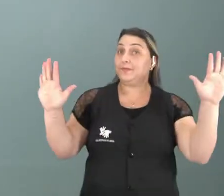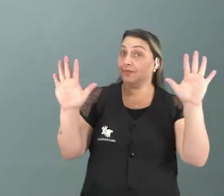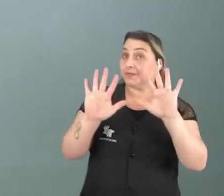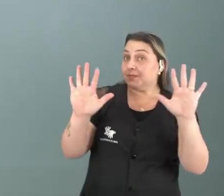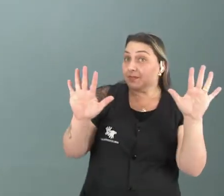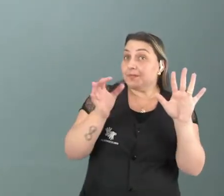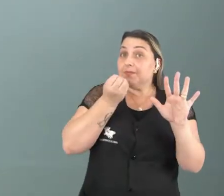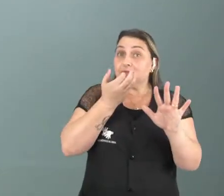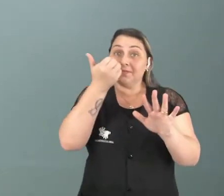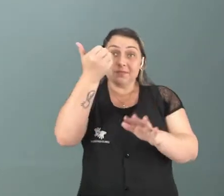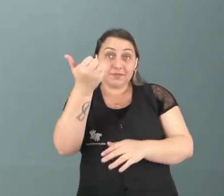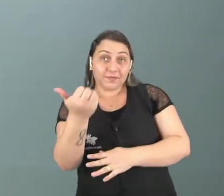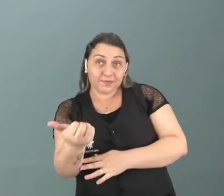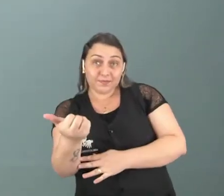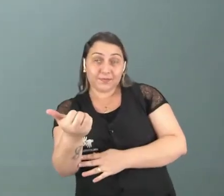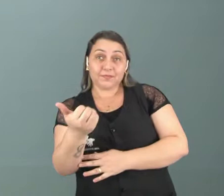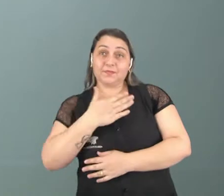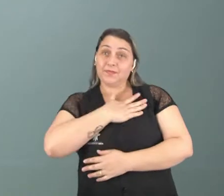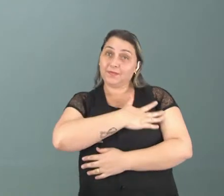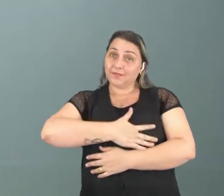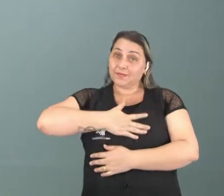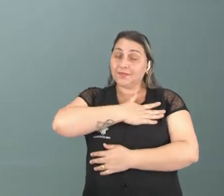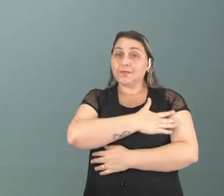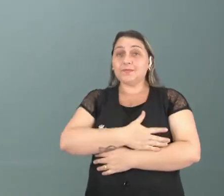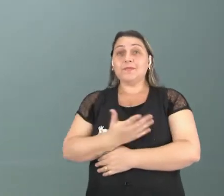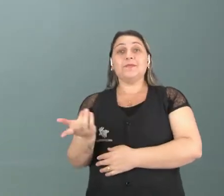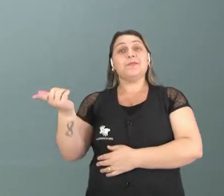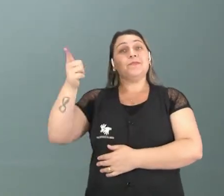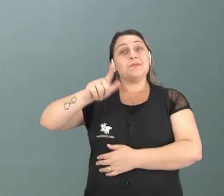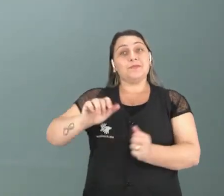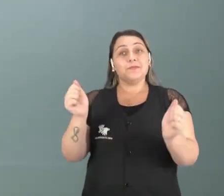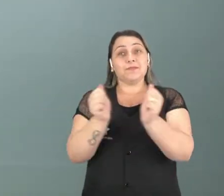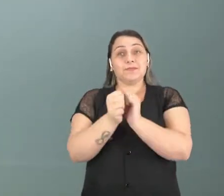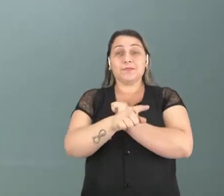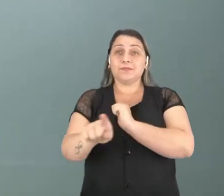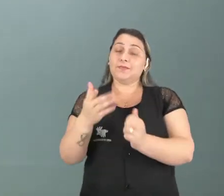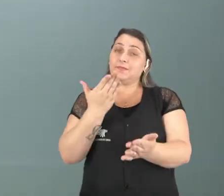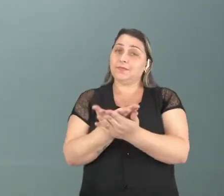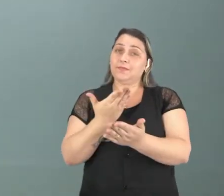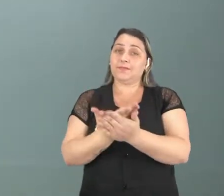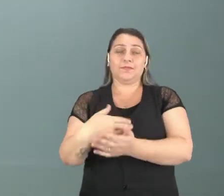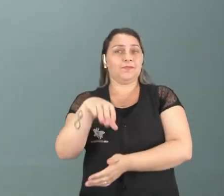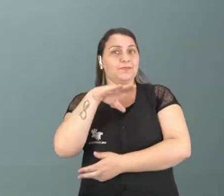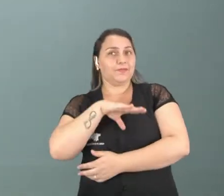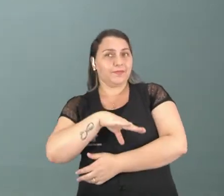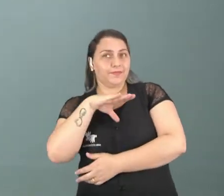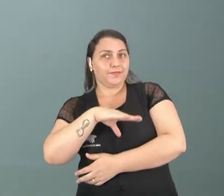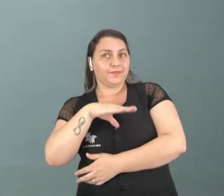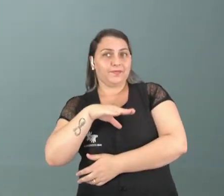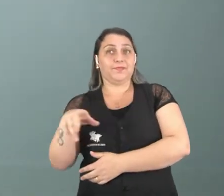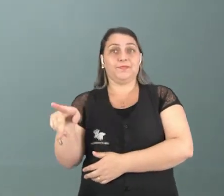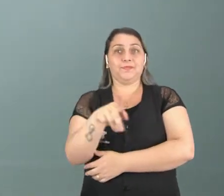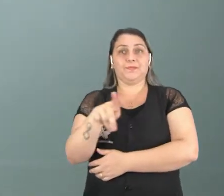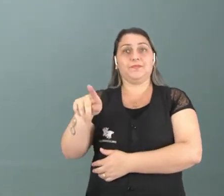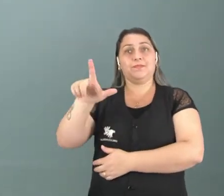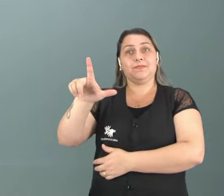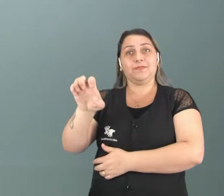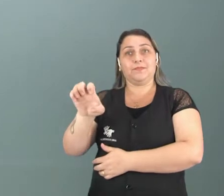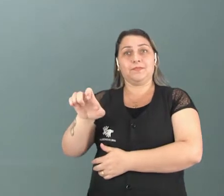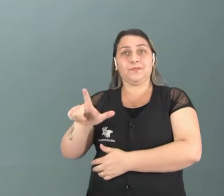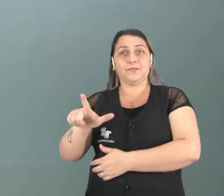Olá, pessoal, tudo bem? Que prazer poder estar de novo com vocês hoje para mais uma aula de língua portuguesa. Sou a professora